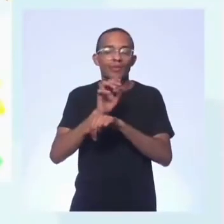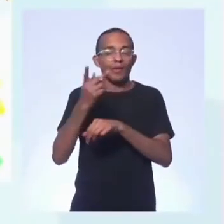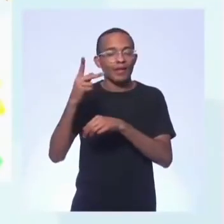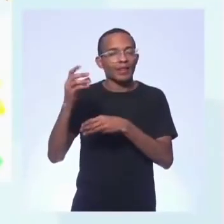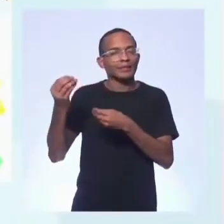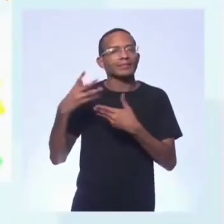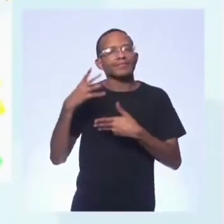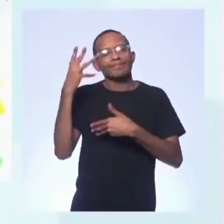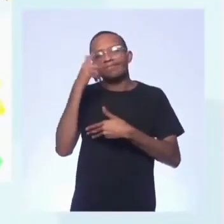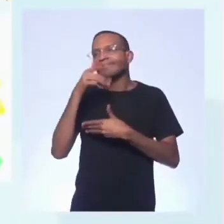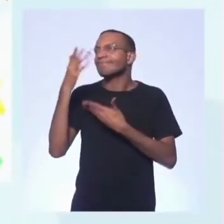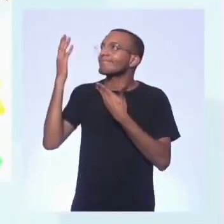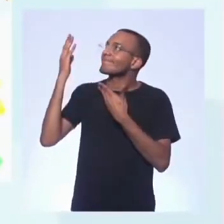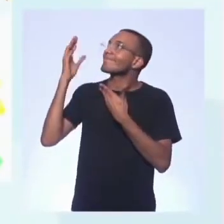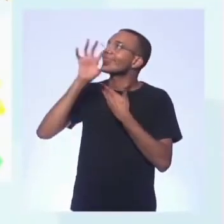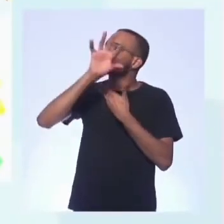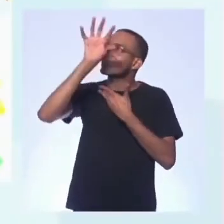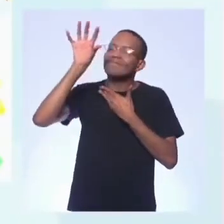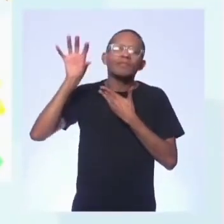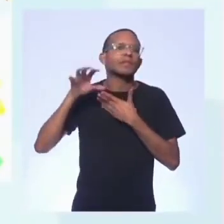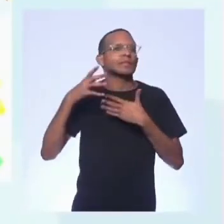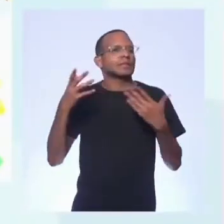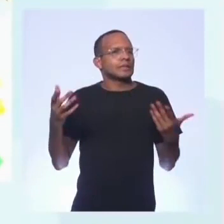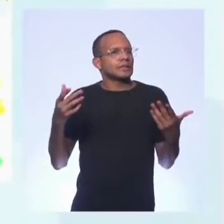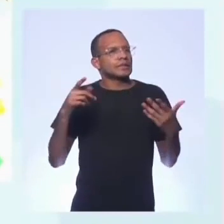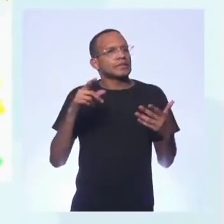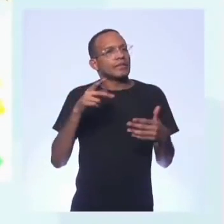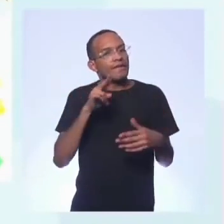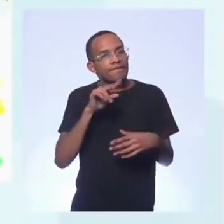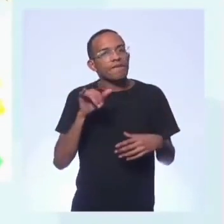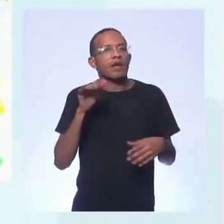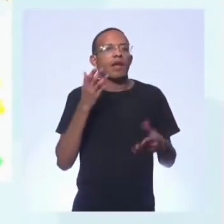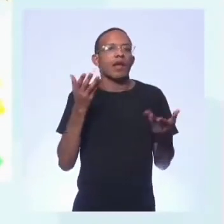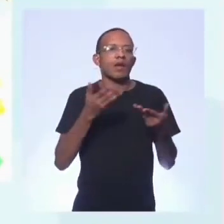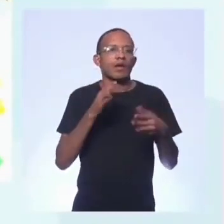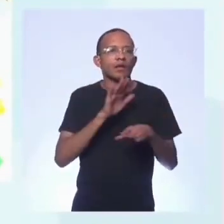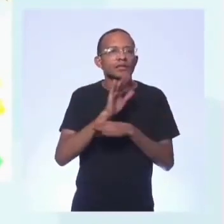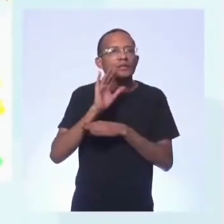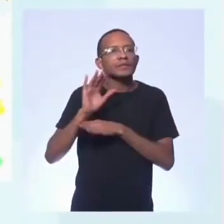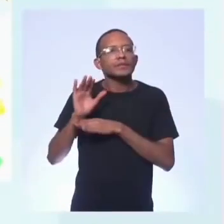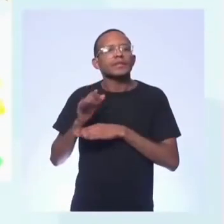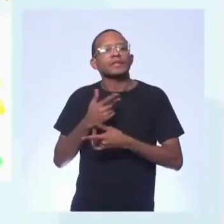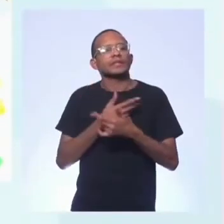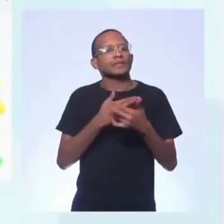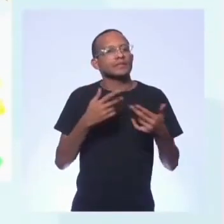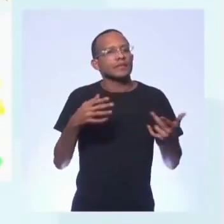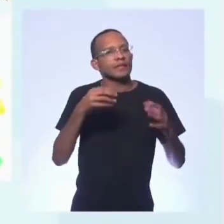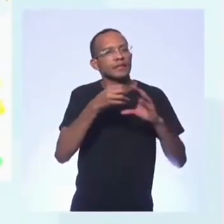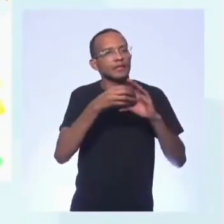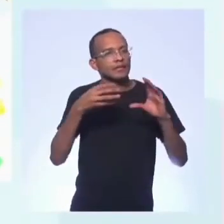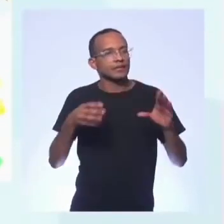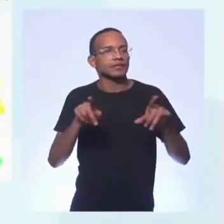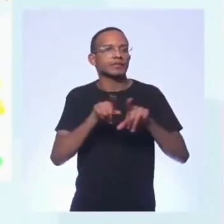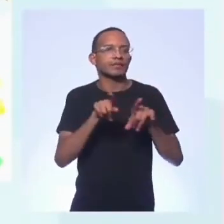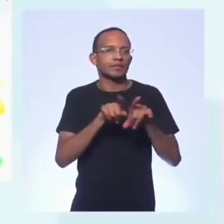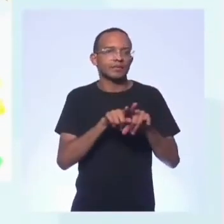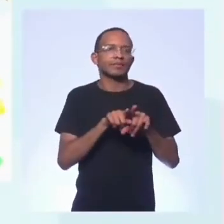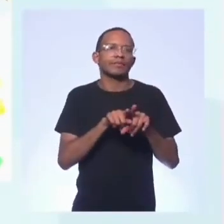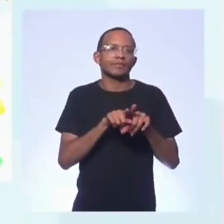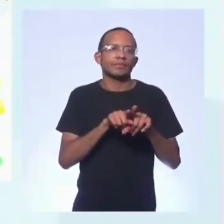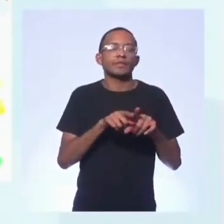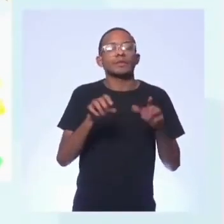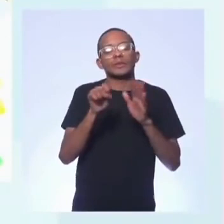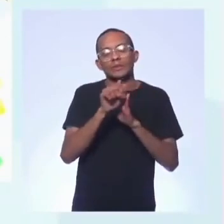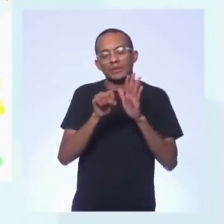esse lindo mapa mental e que vai colocar diversas características aqui